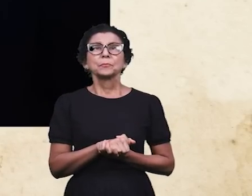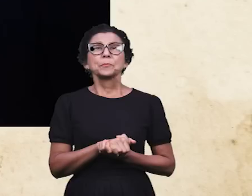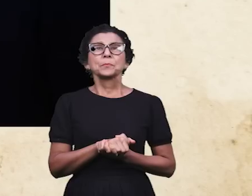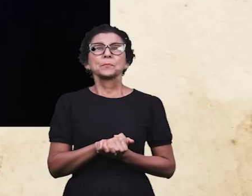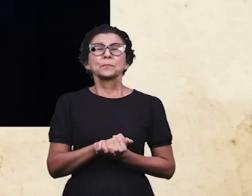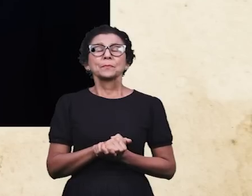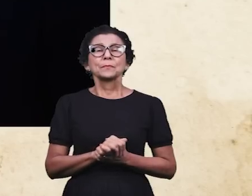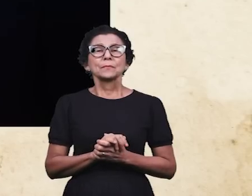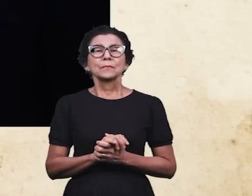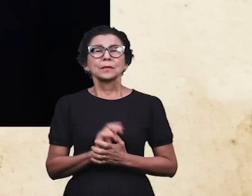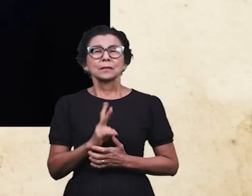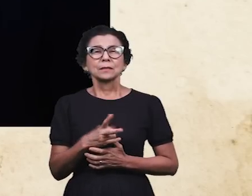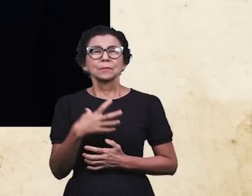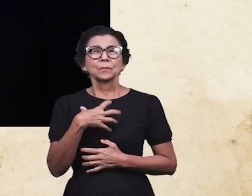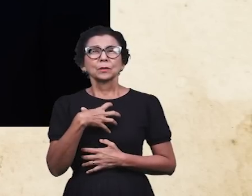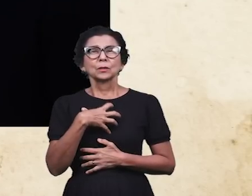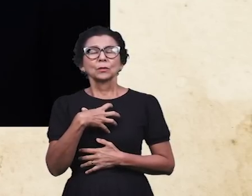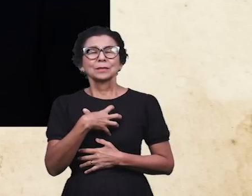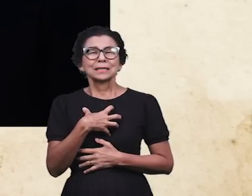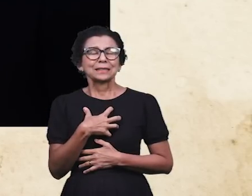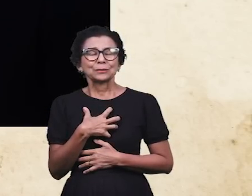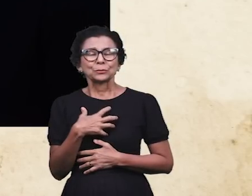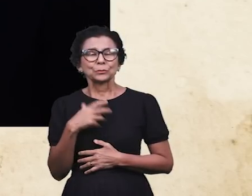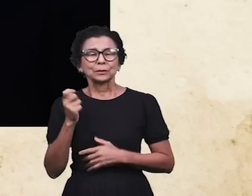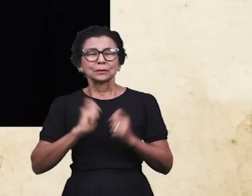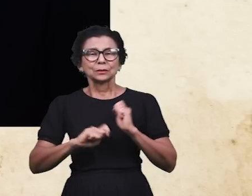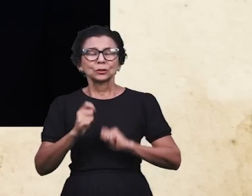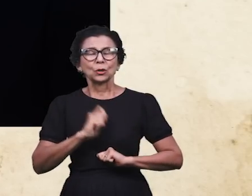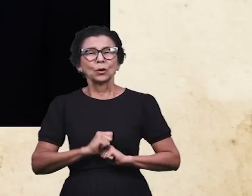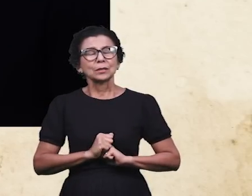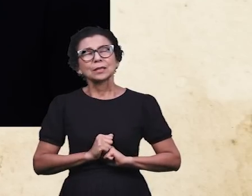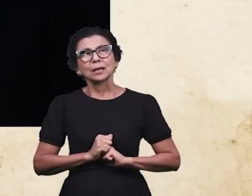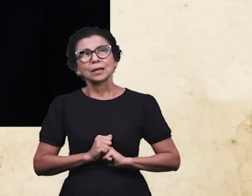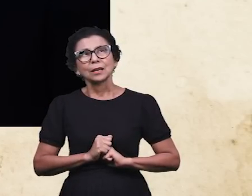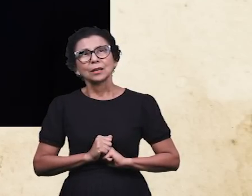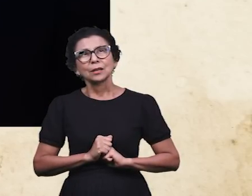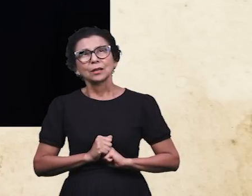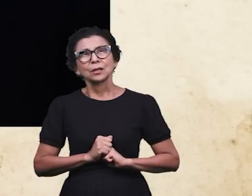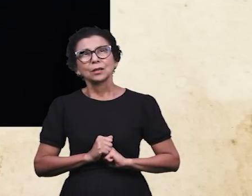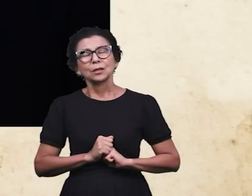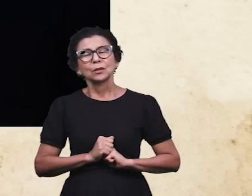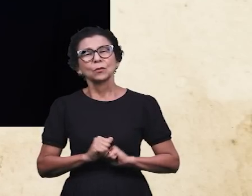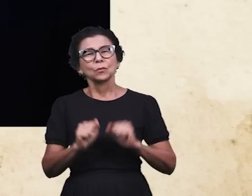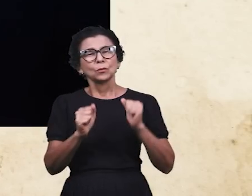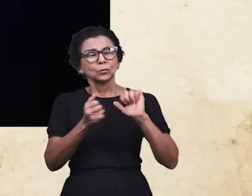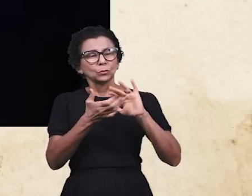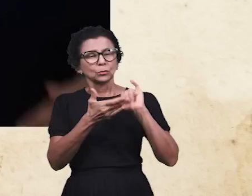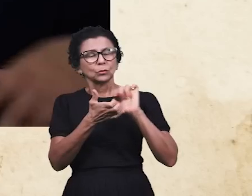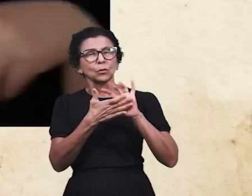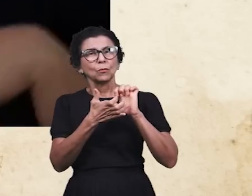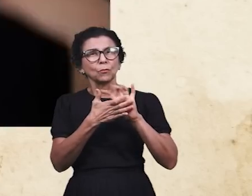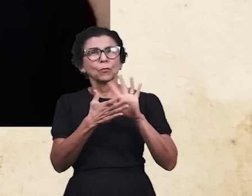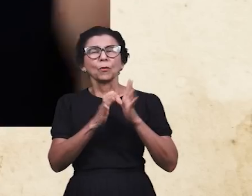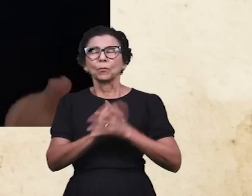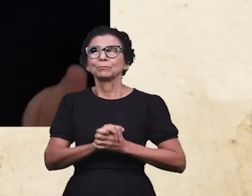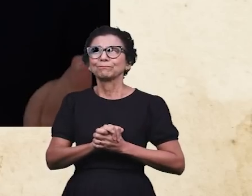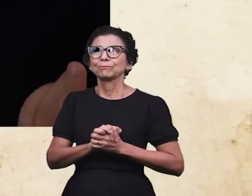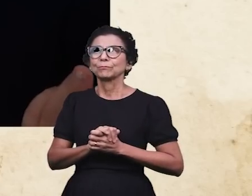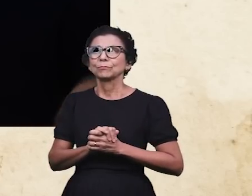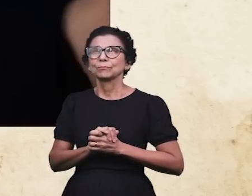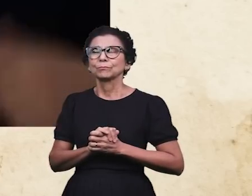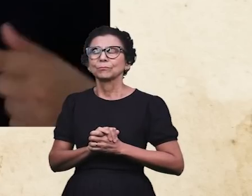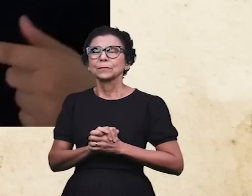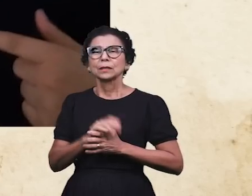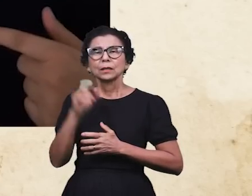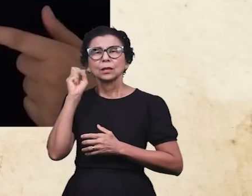costumo fazer toda vez que eu me sinto assim. Eu comecei a ouvir louvores. E aí, depois de ouvir vários louvores, o YouTube me